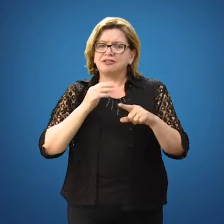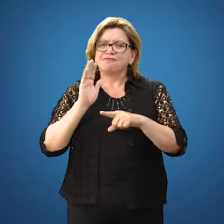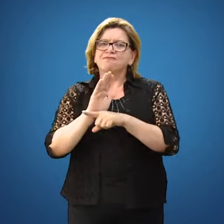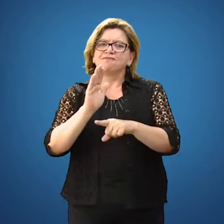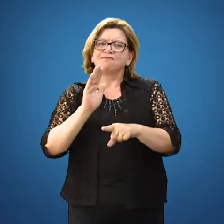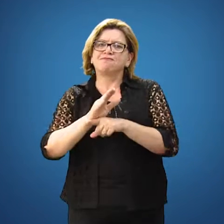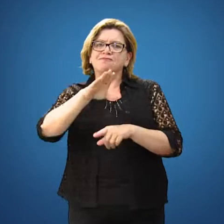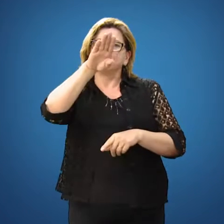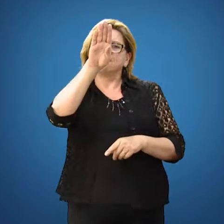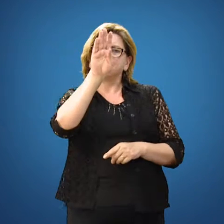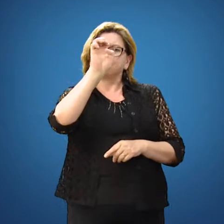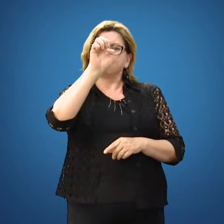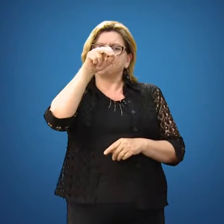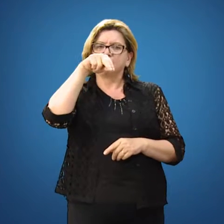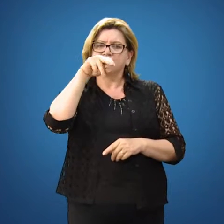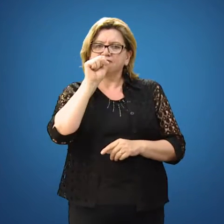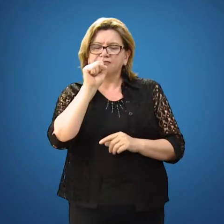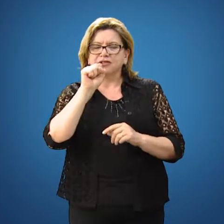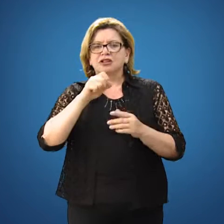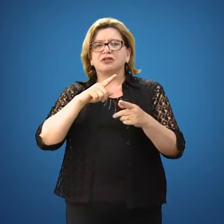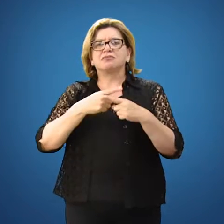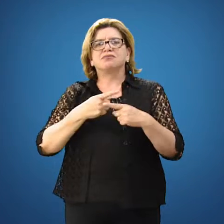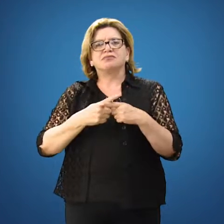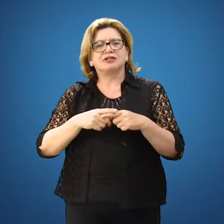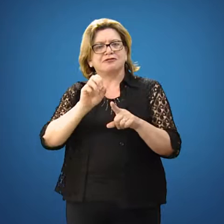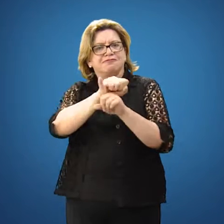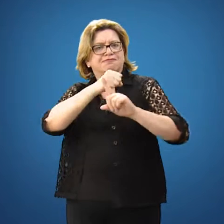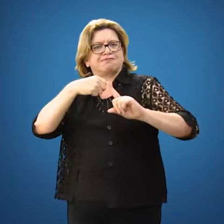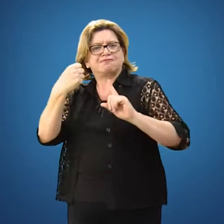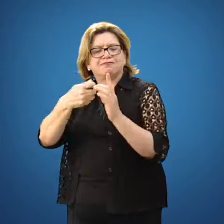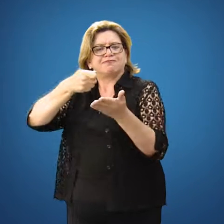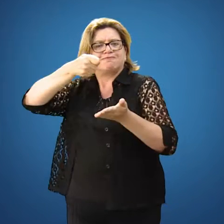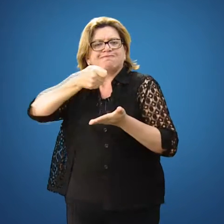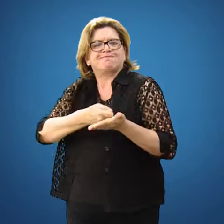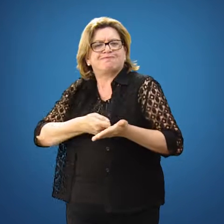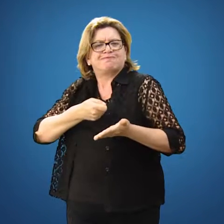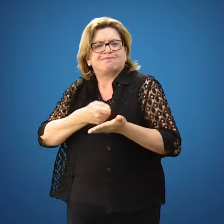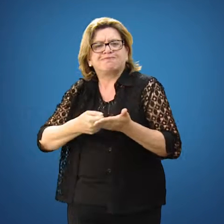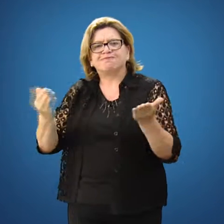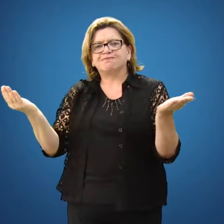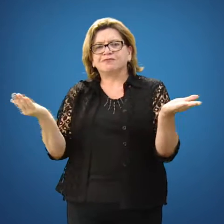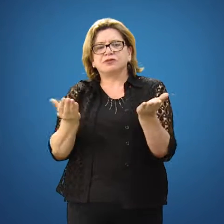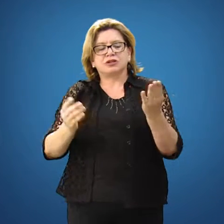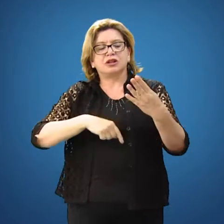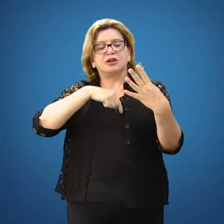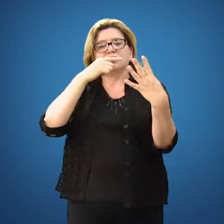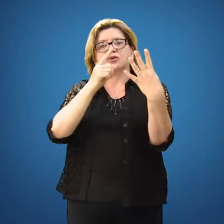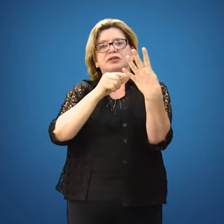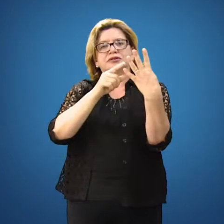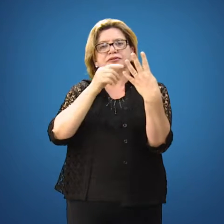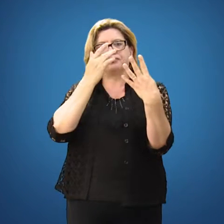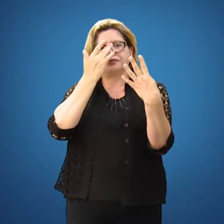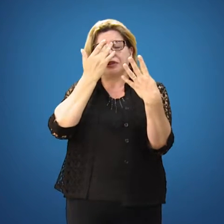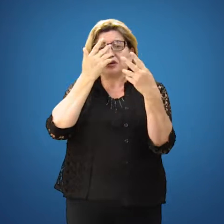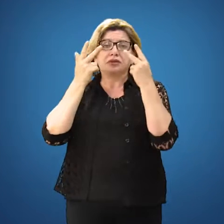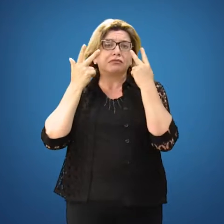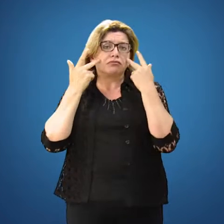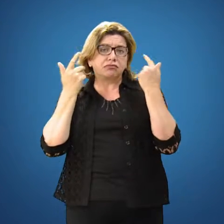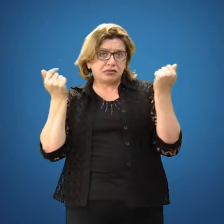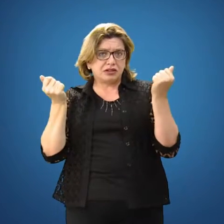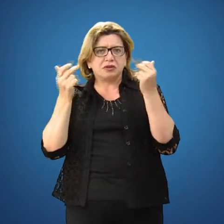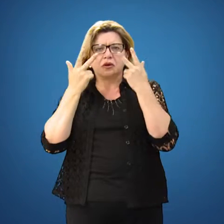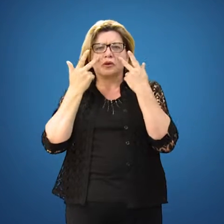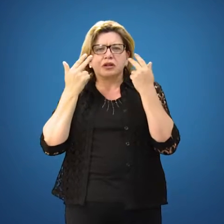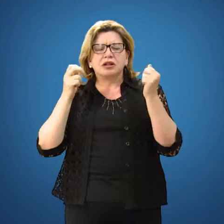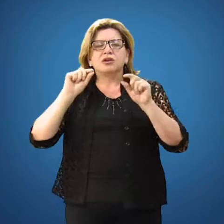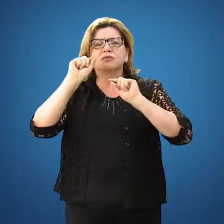as exigências do mercado, das exigências da sociedade hoje. E o quarto capital é o capital natural, é